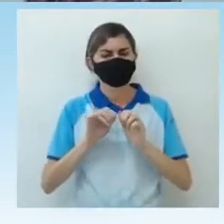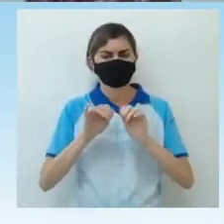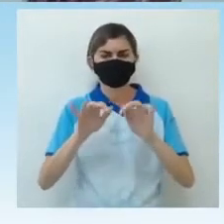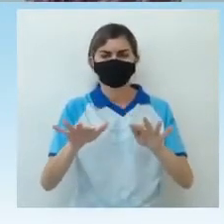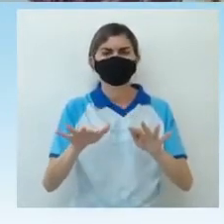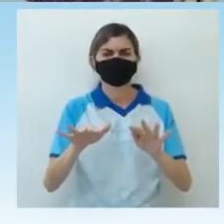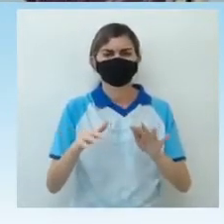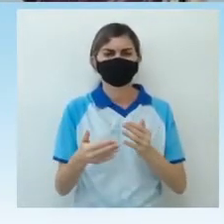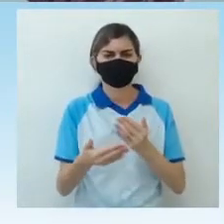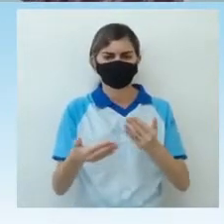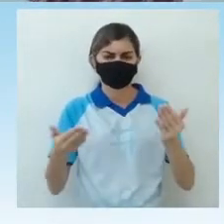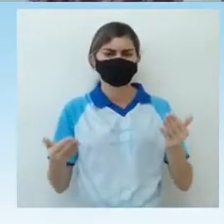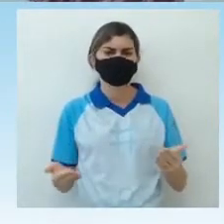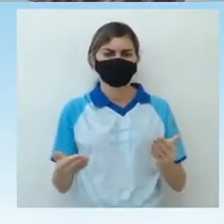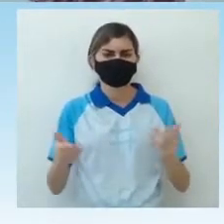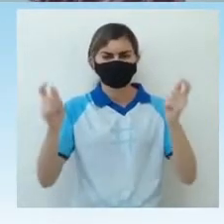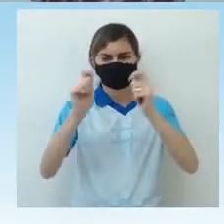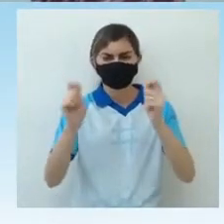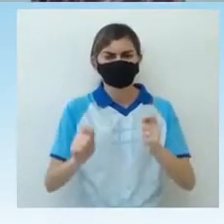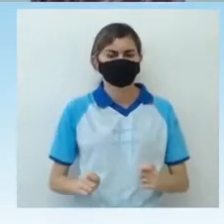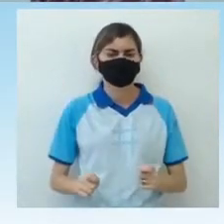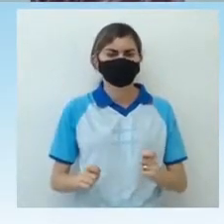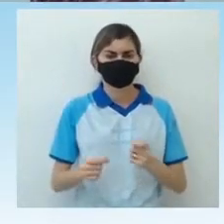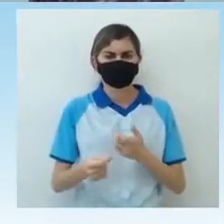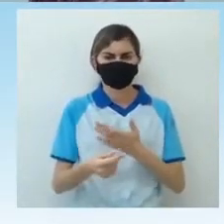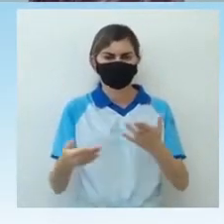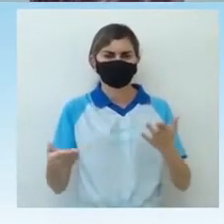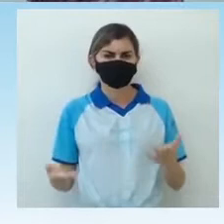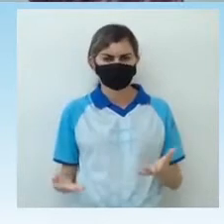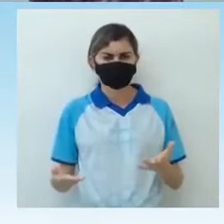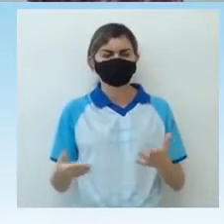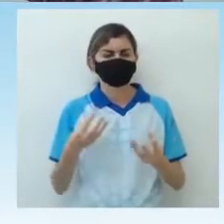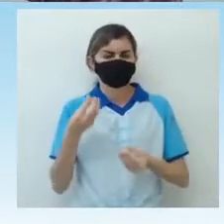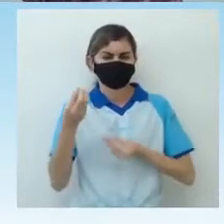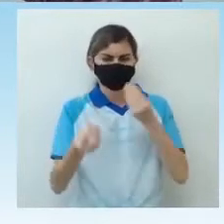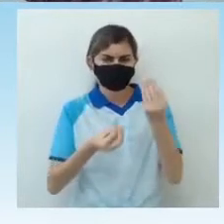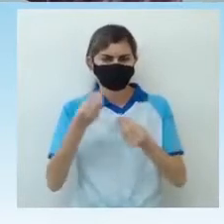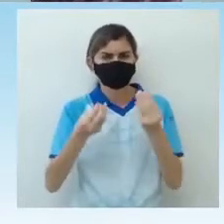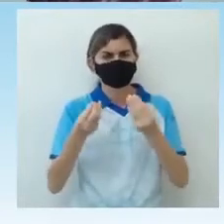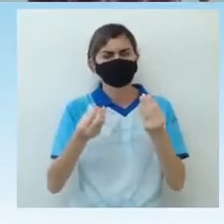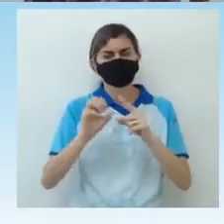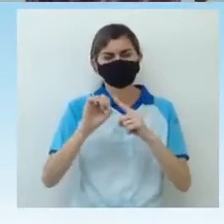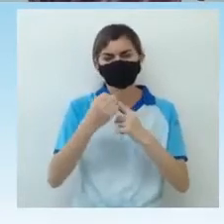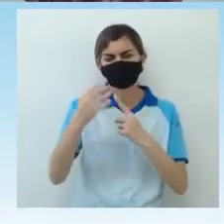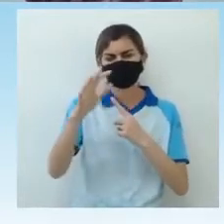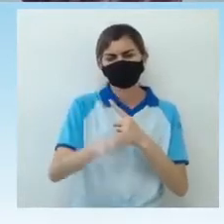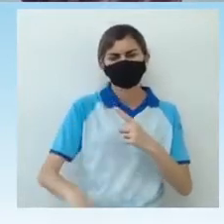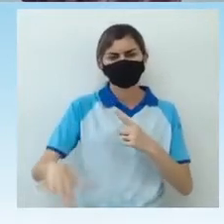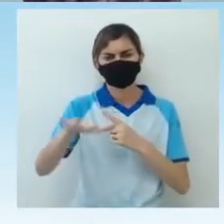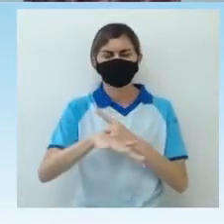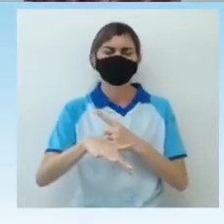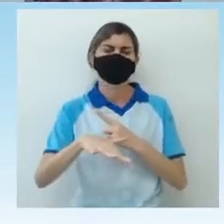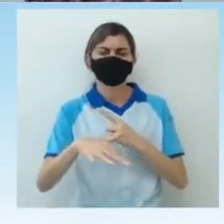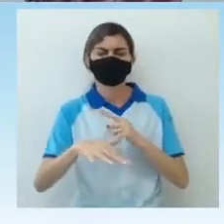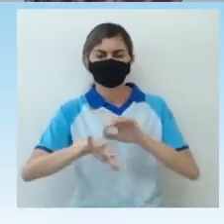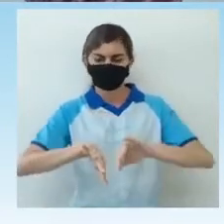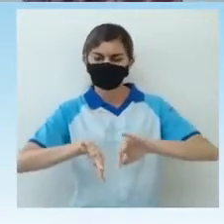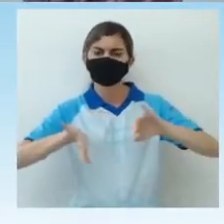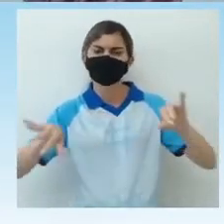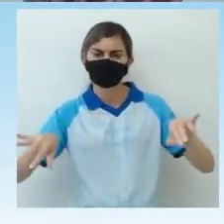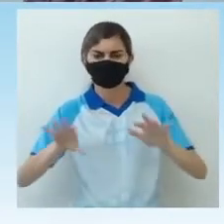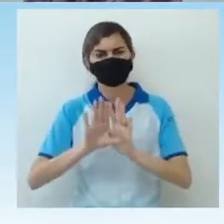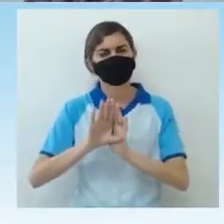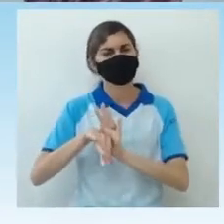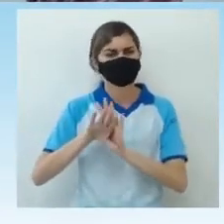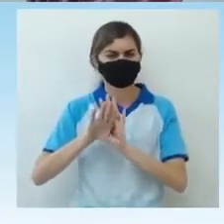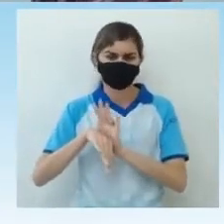divergência da arte e dos meios. Então, a gente vai ver como essa sociedade mistura e, ao mesmo tempo, separa certos